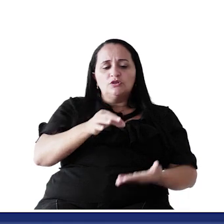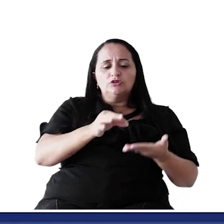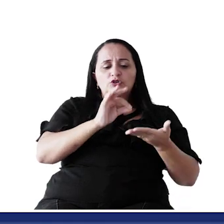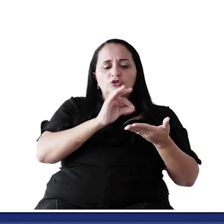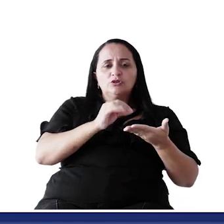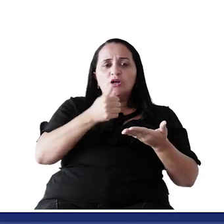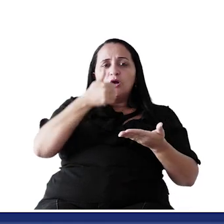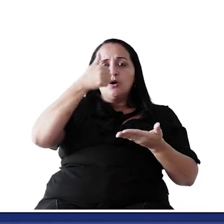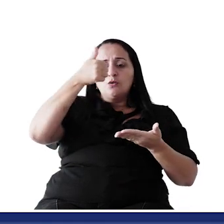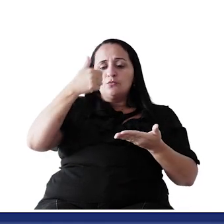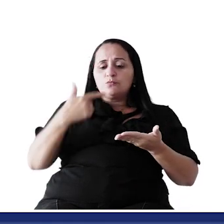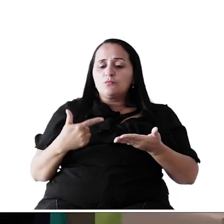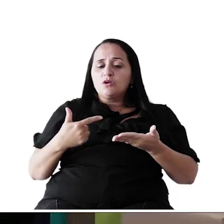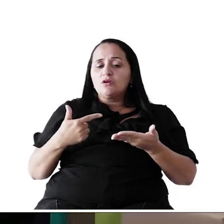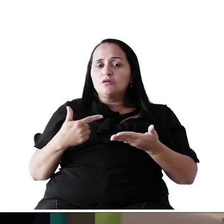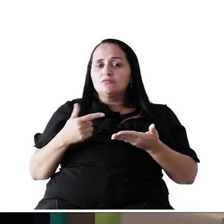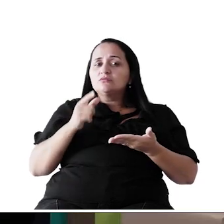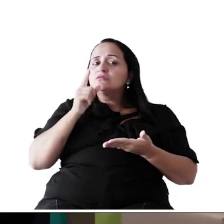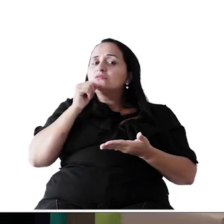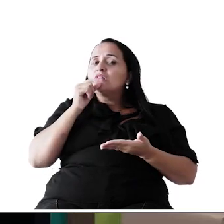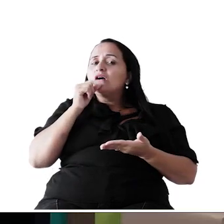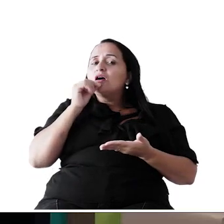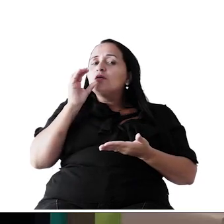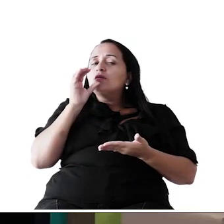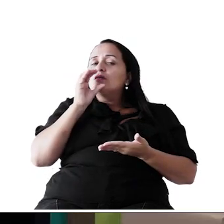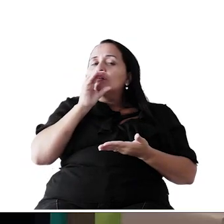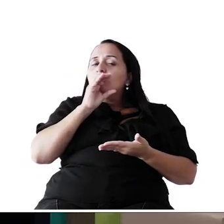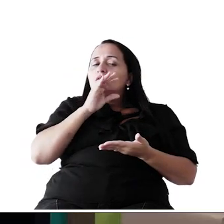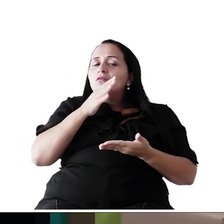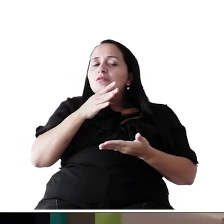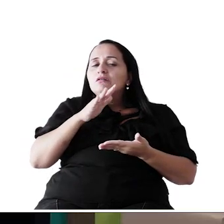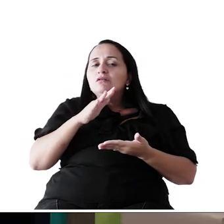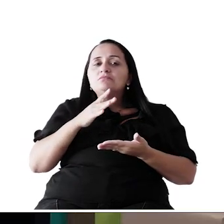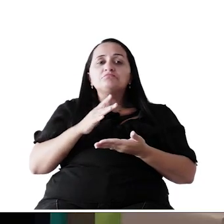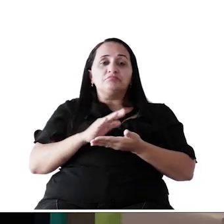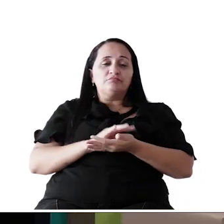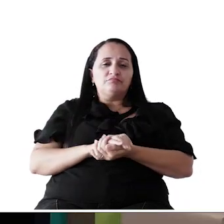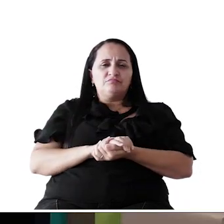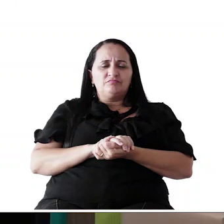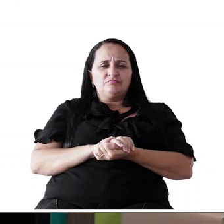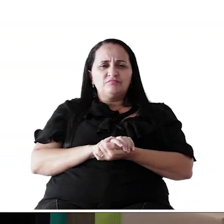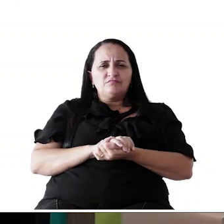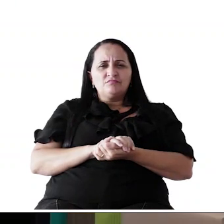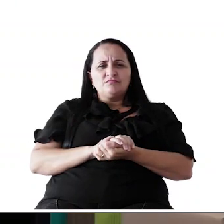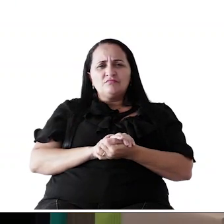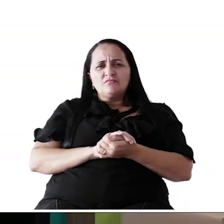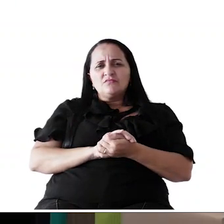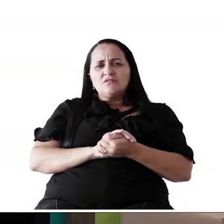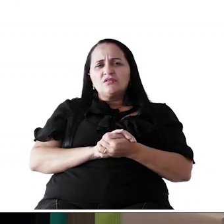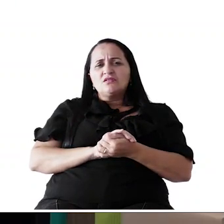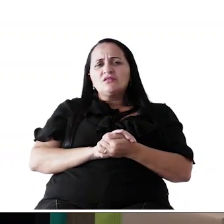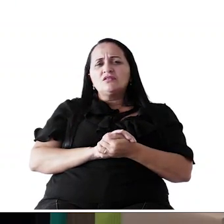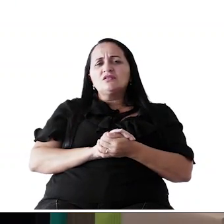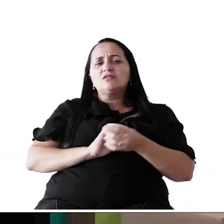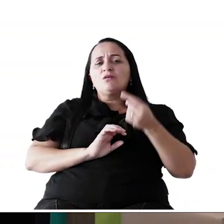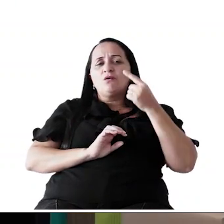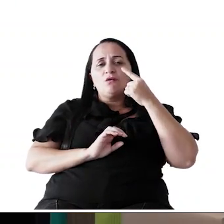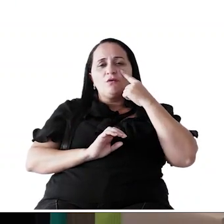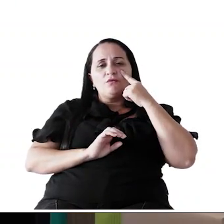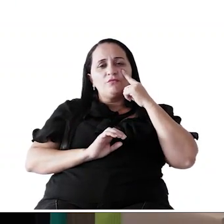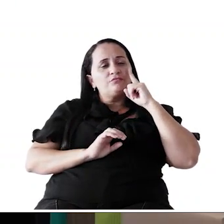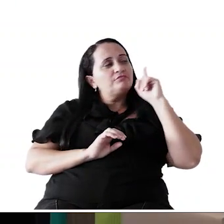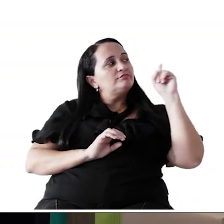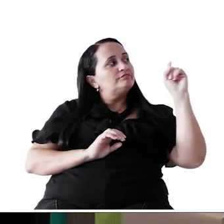de água morna. Então, imaginem que nós estamos pegando uma xícara, olha a